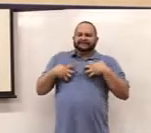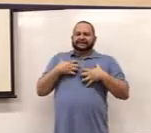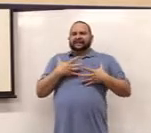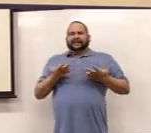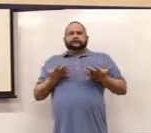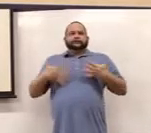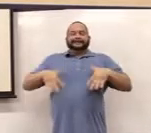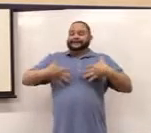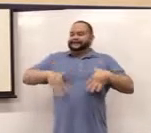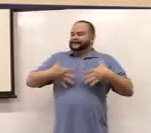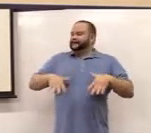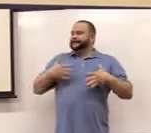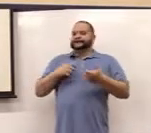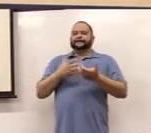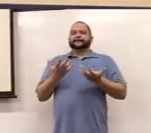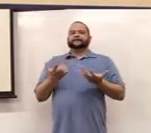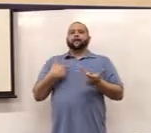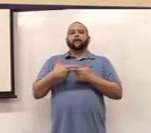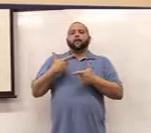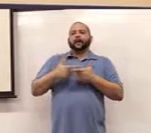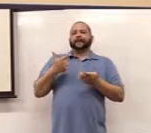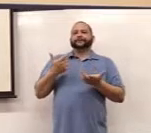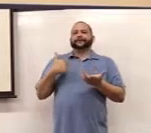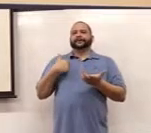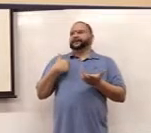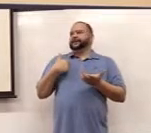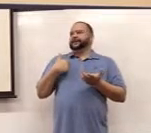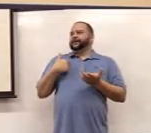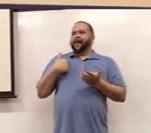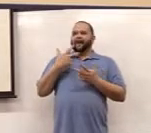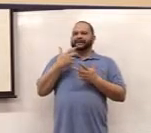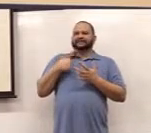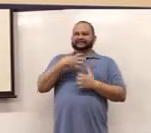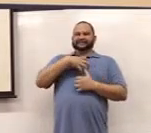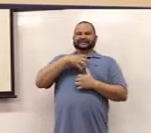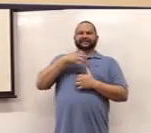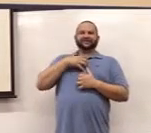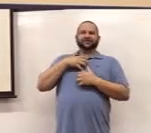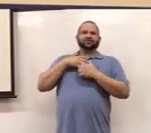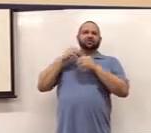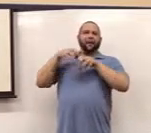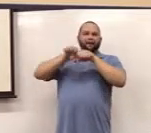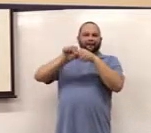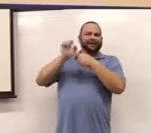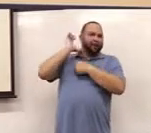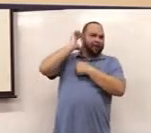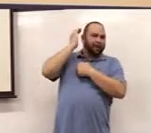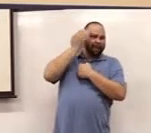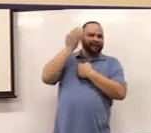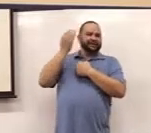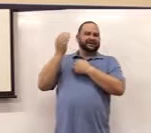né? Porque ele começa a ele diz que é como se tivesse um pano ao redor da orelha dele. Né? Ele procura